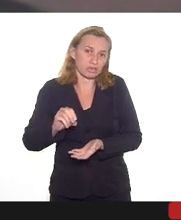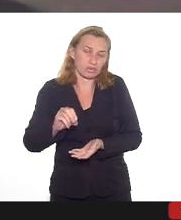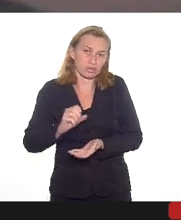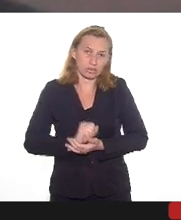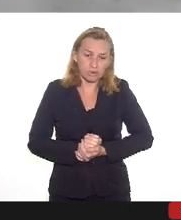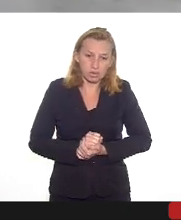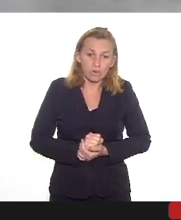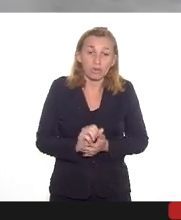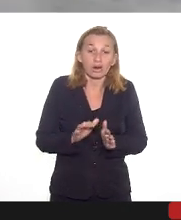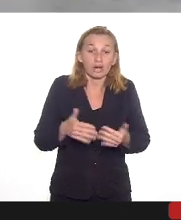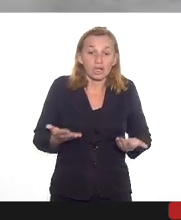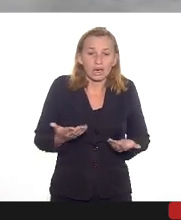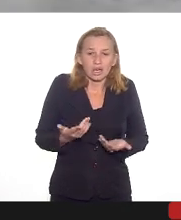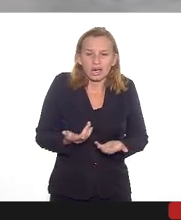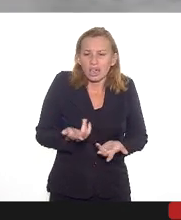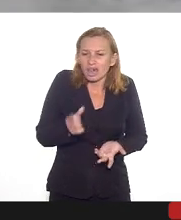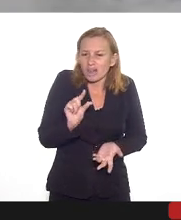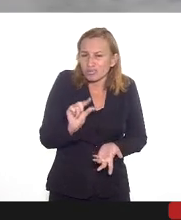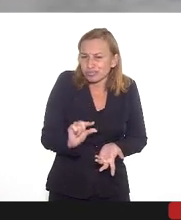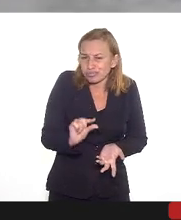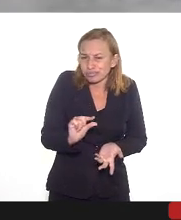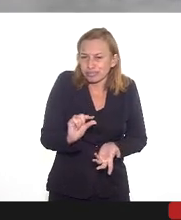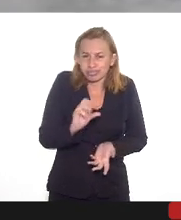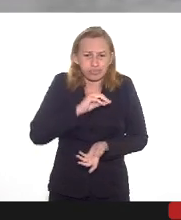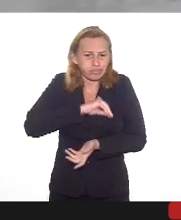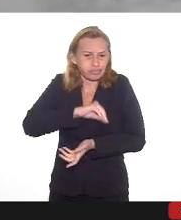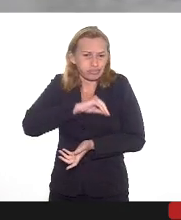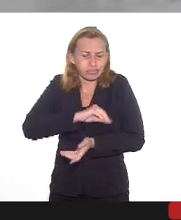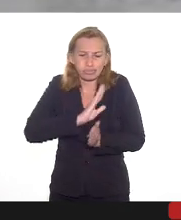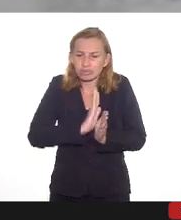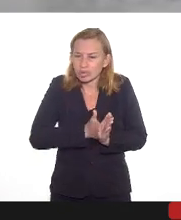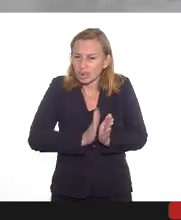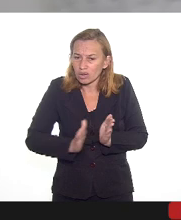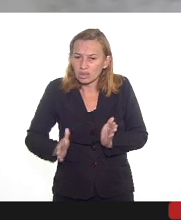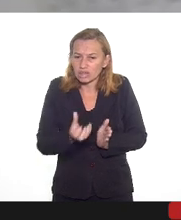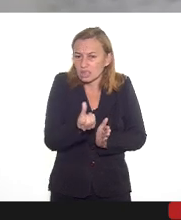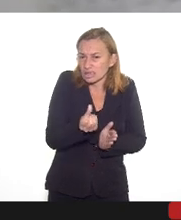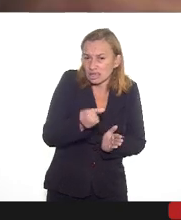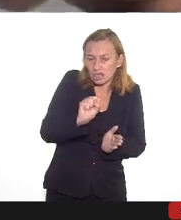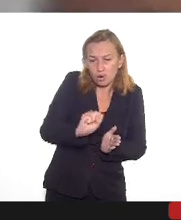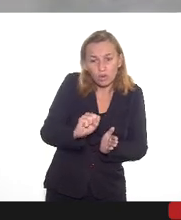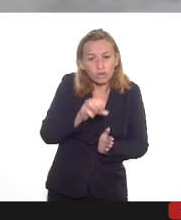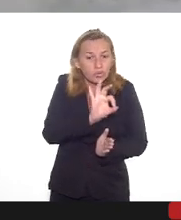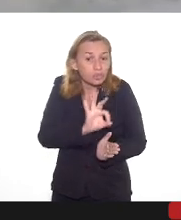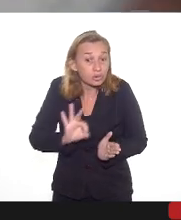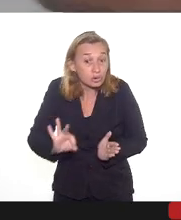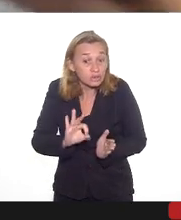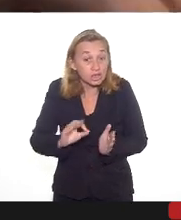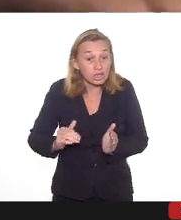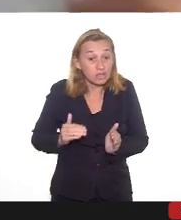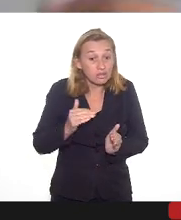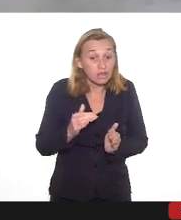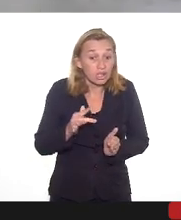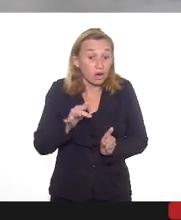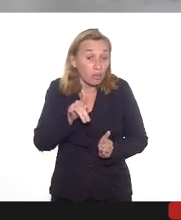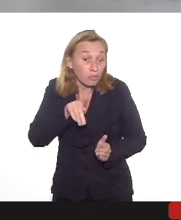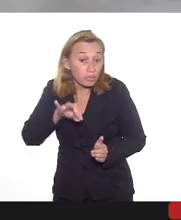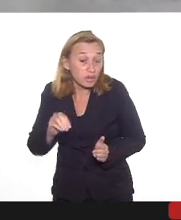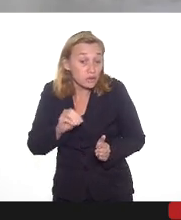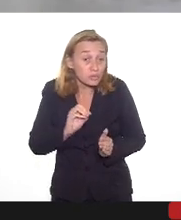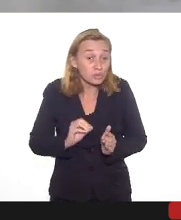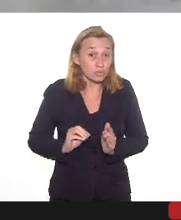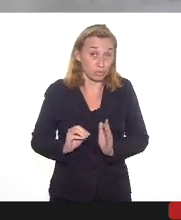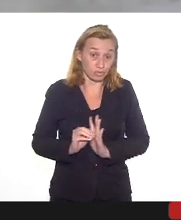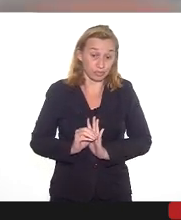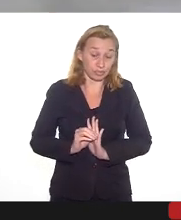R$ 1.587,43. Ou seja, é uma defasagem salarial na ordem de 68% frente a um piso, frente ao mínimo